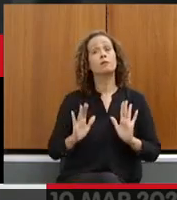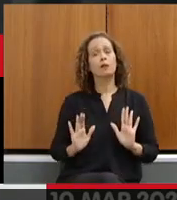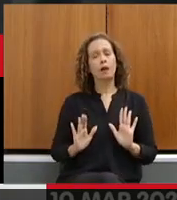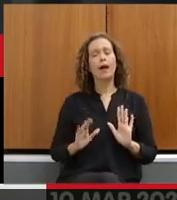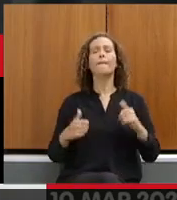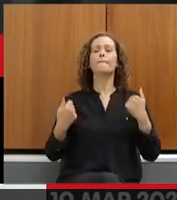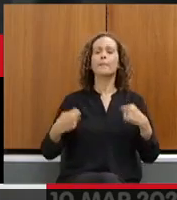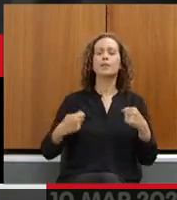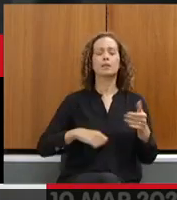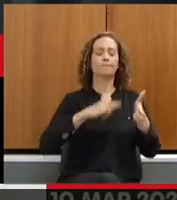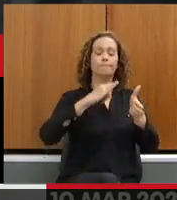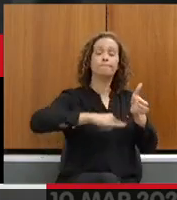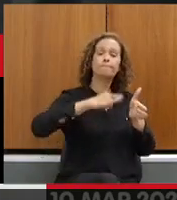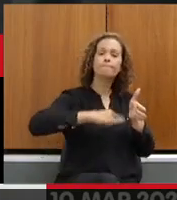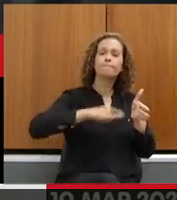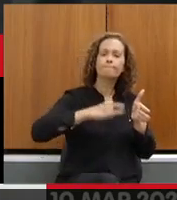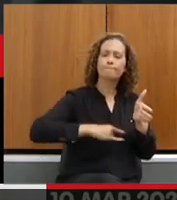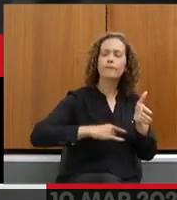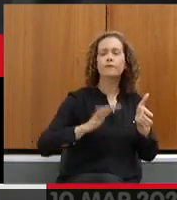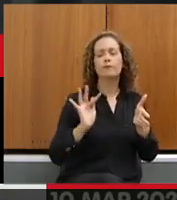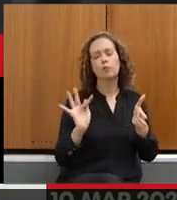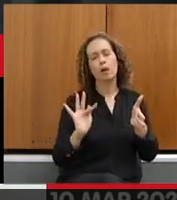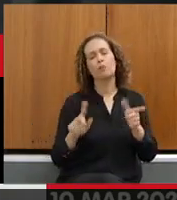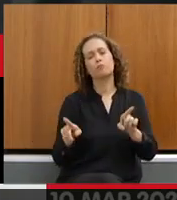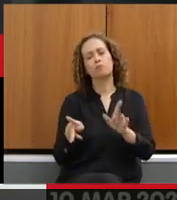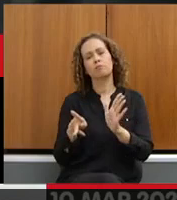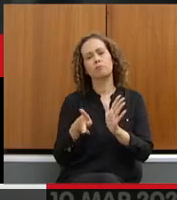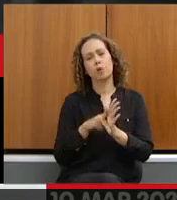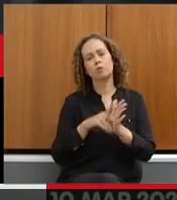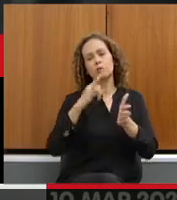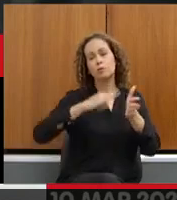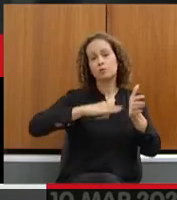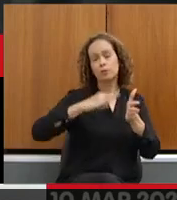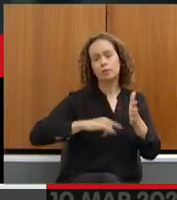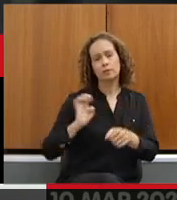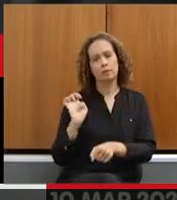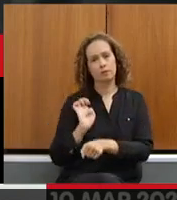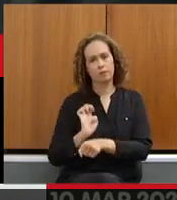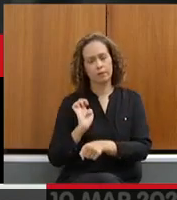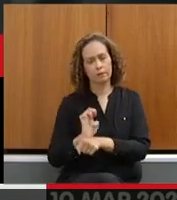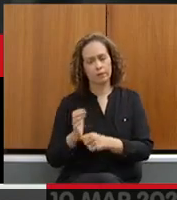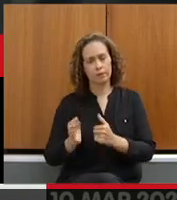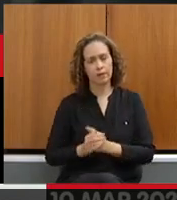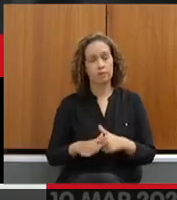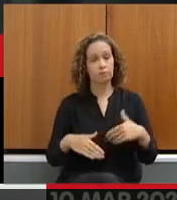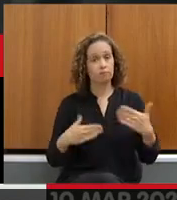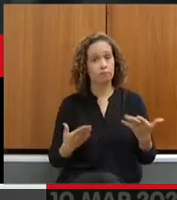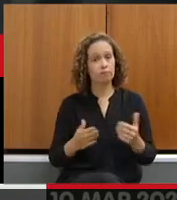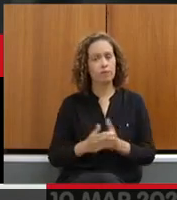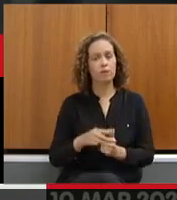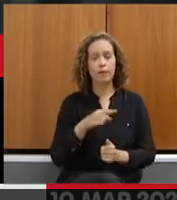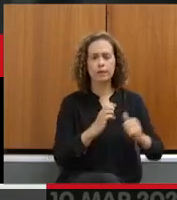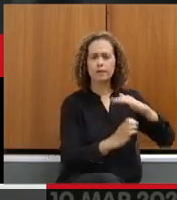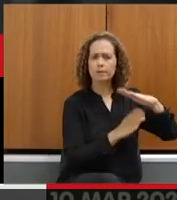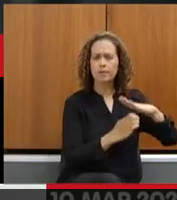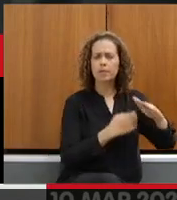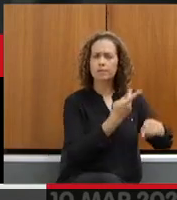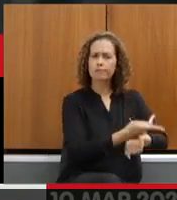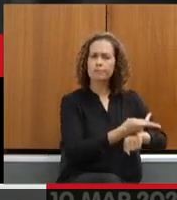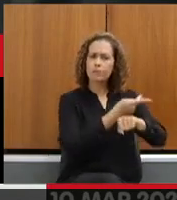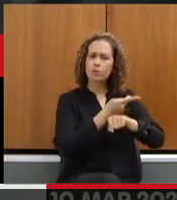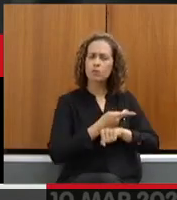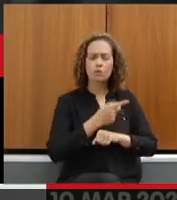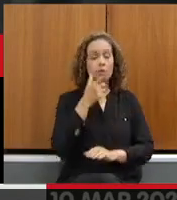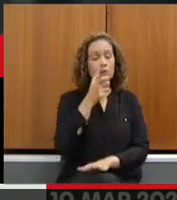que a forma lização do Estado somente isso a na época assinou forma nos procurou o interesse principal